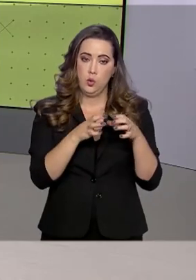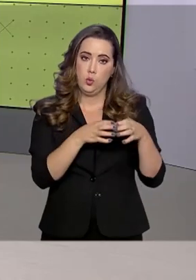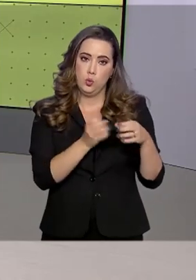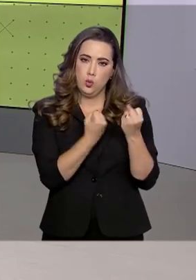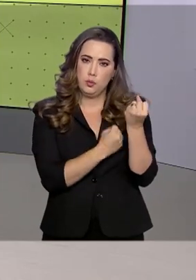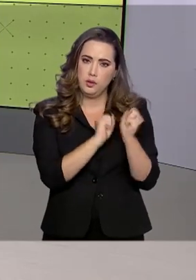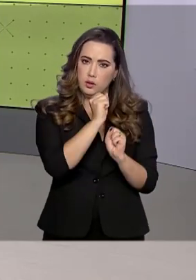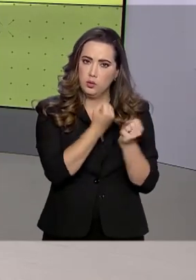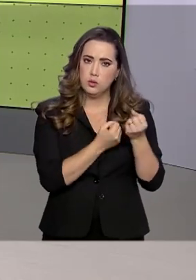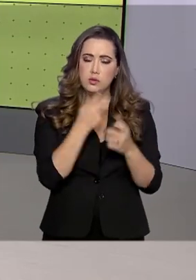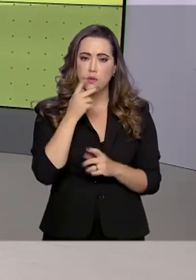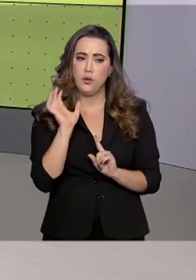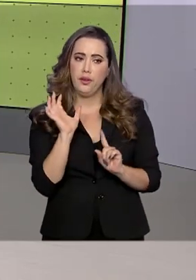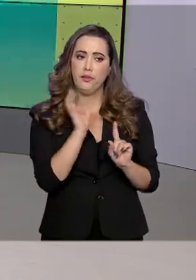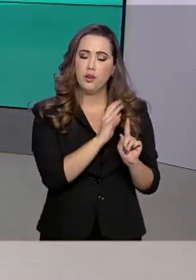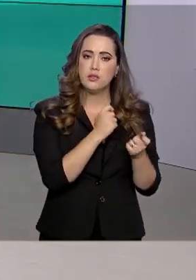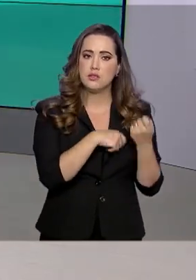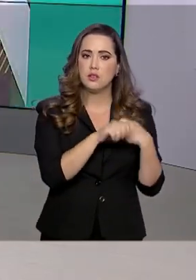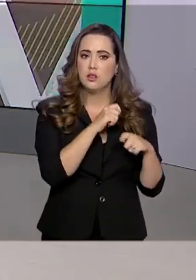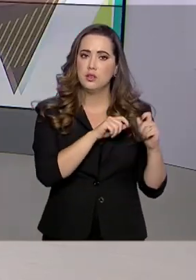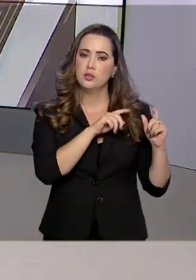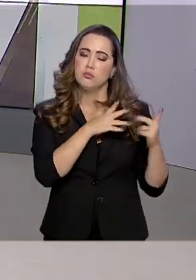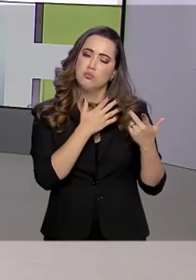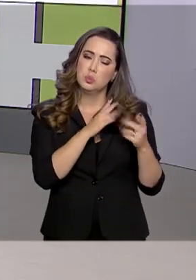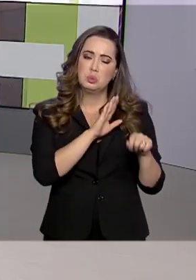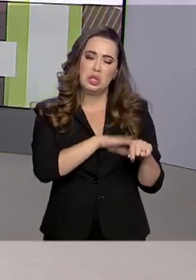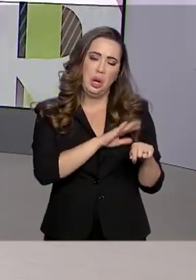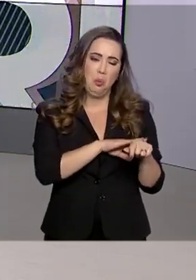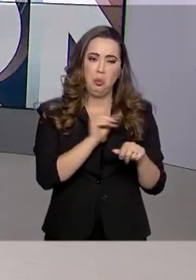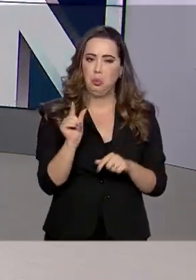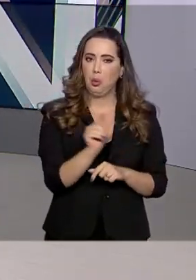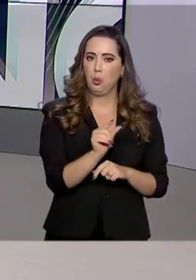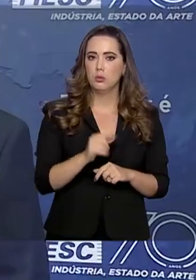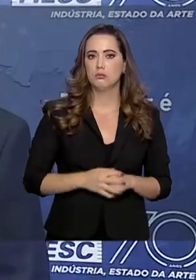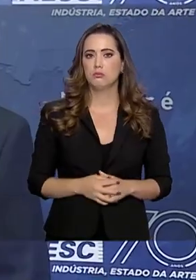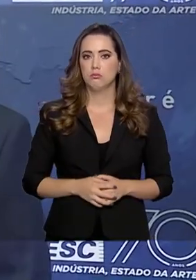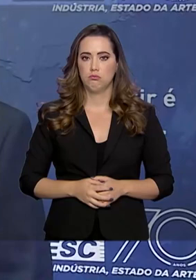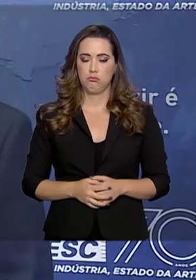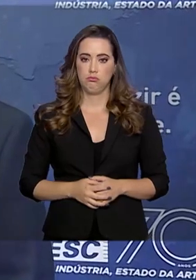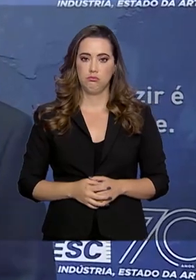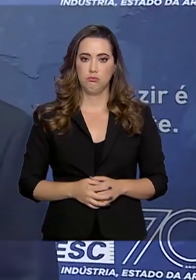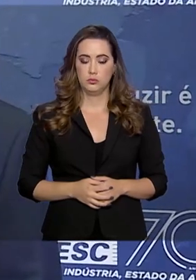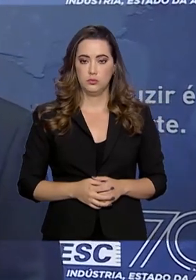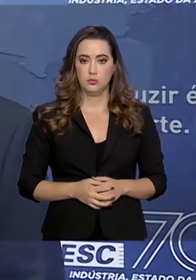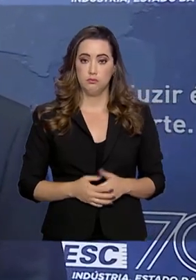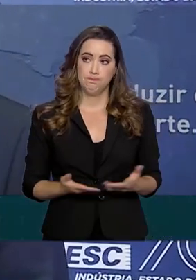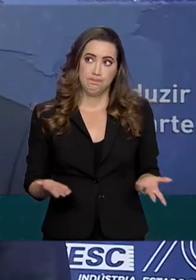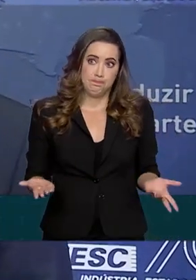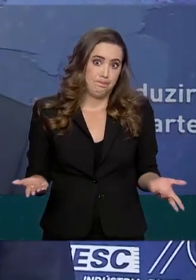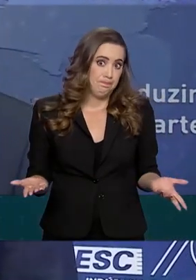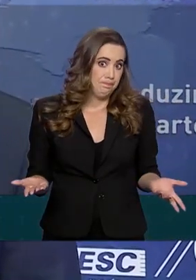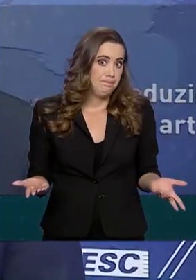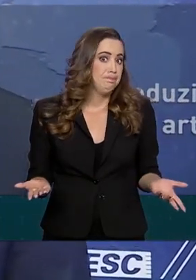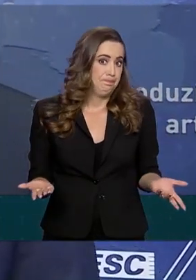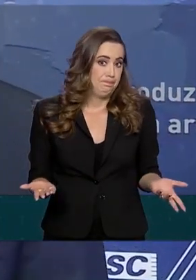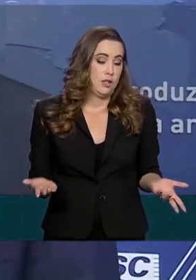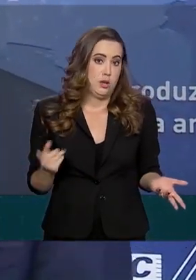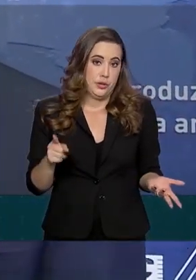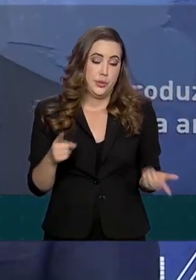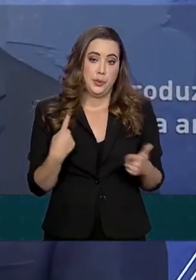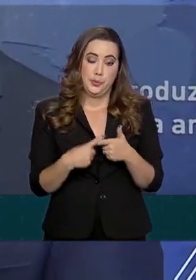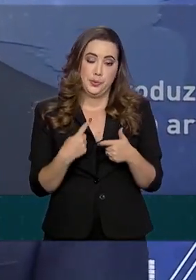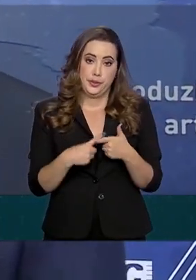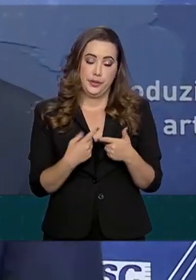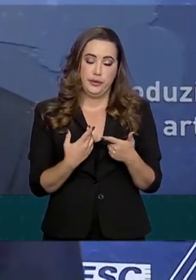ele afirmou que os impactos na economia serão transitórios esse é o óbvio que por ter atingido de